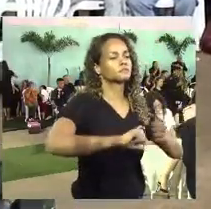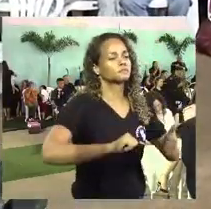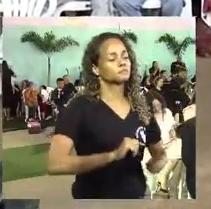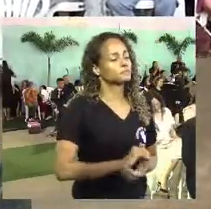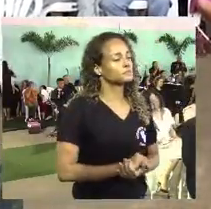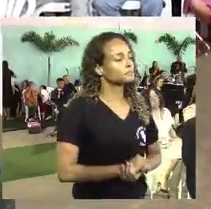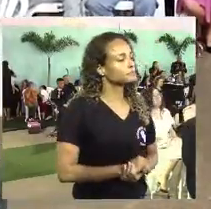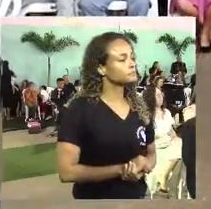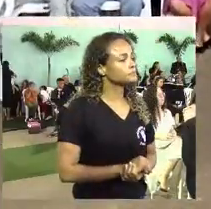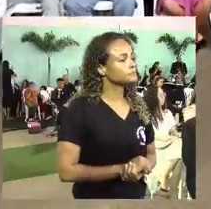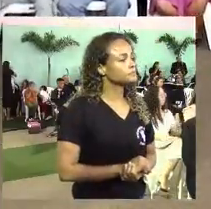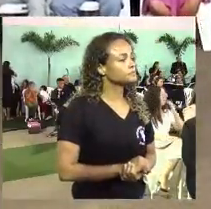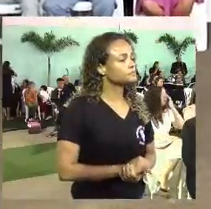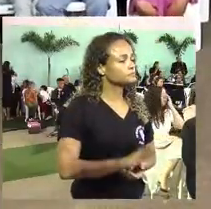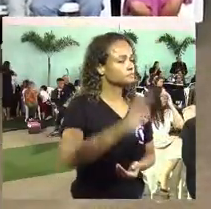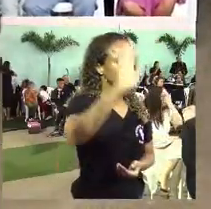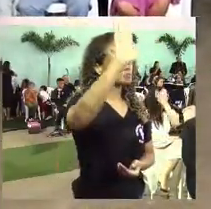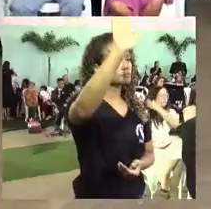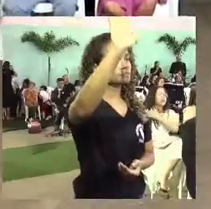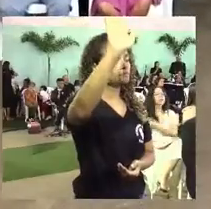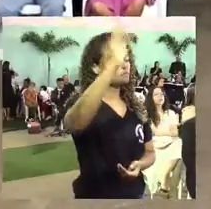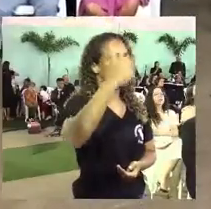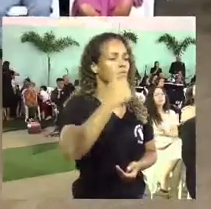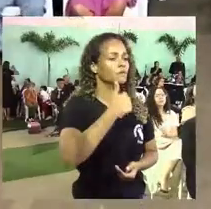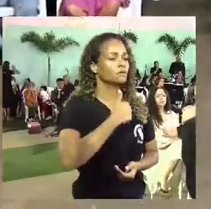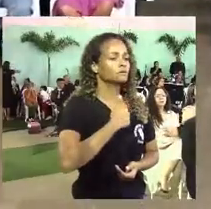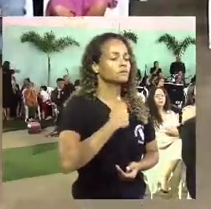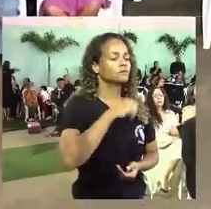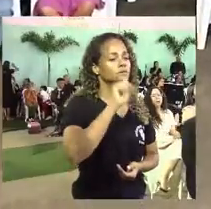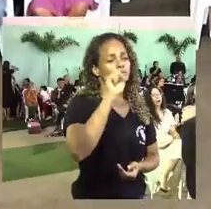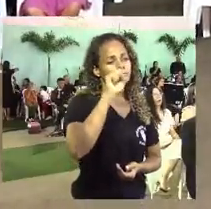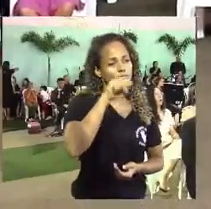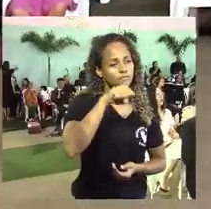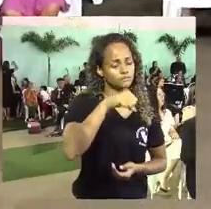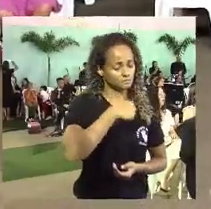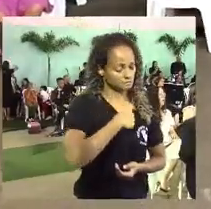outra vez levanta seu maldito o homem Mensagem da Cruz